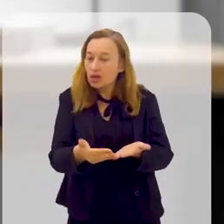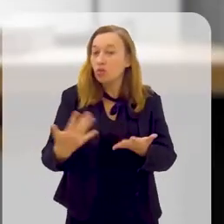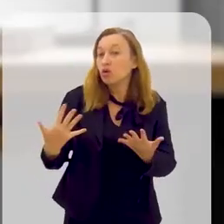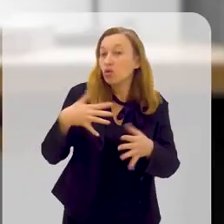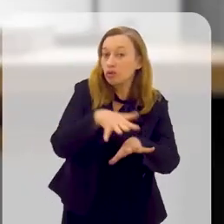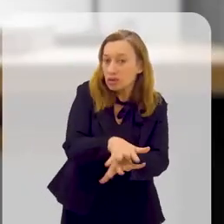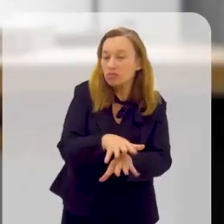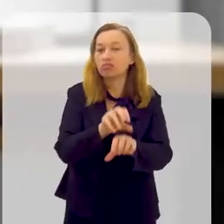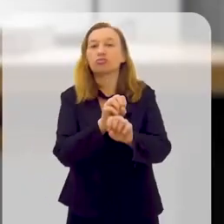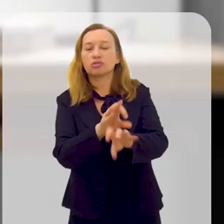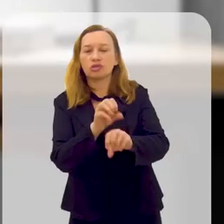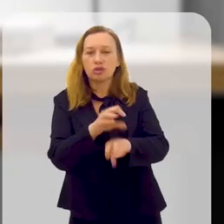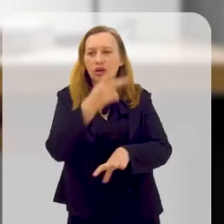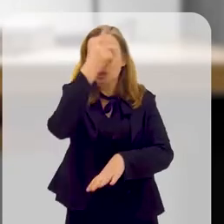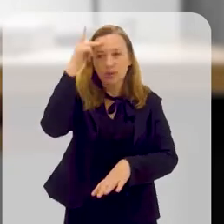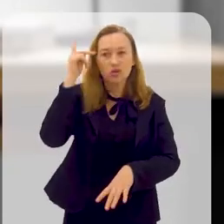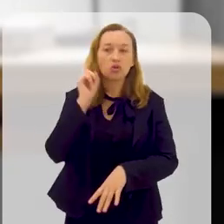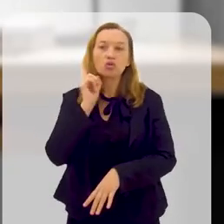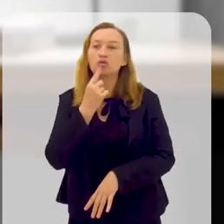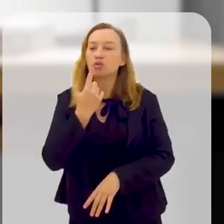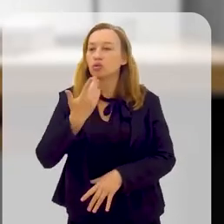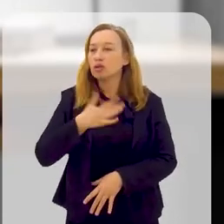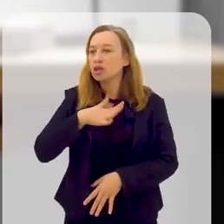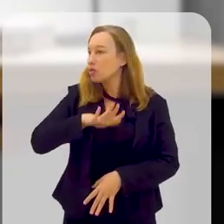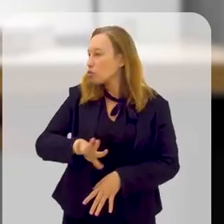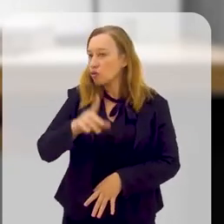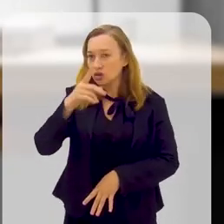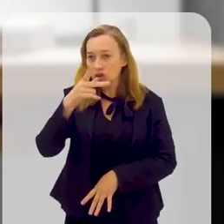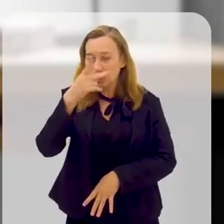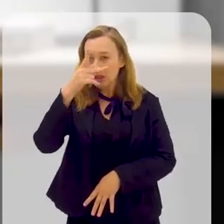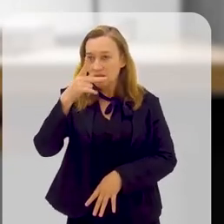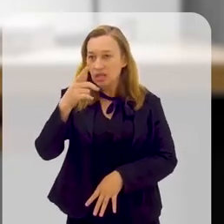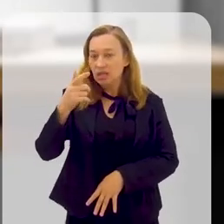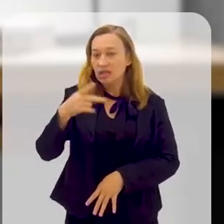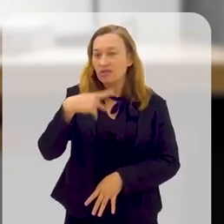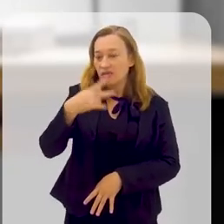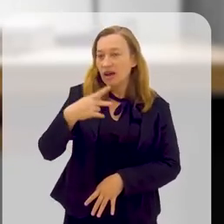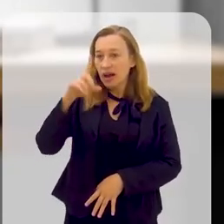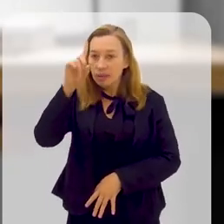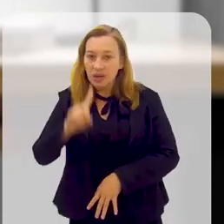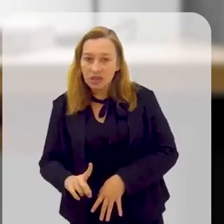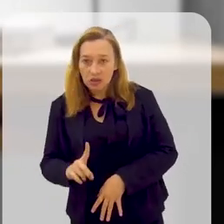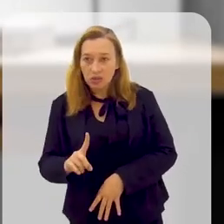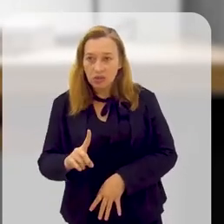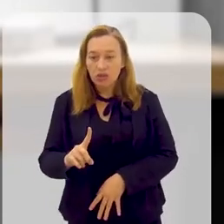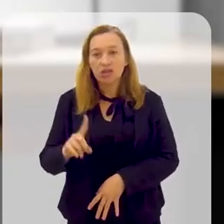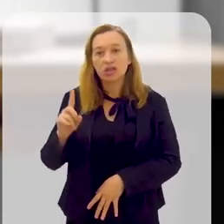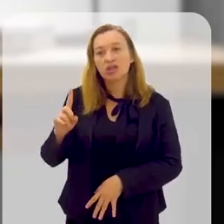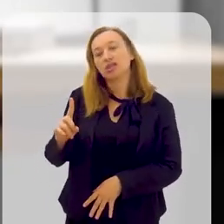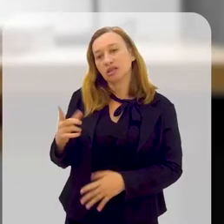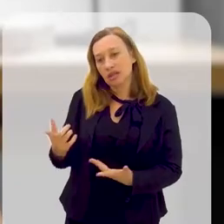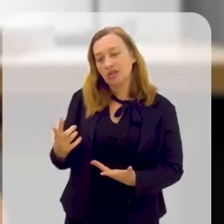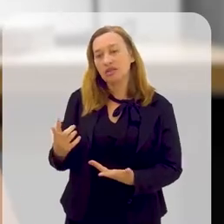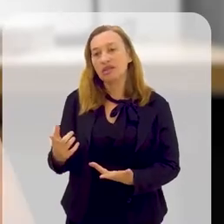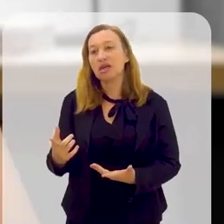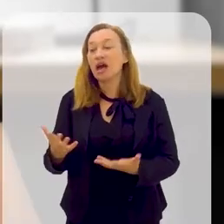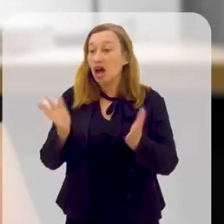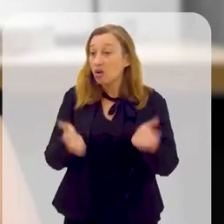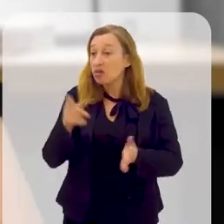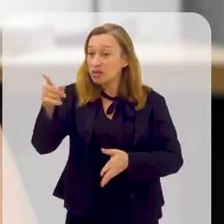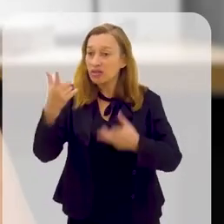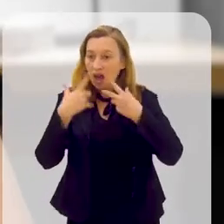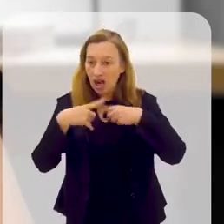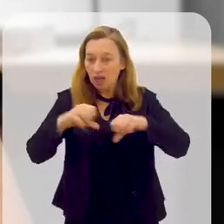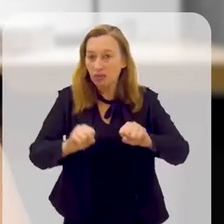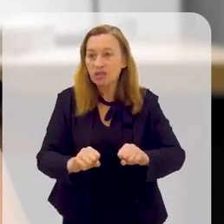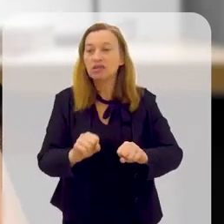inclusão em educação é que as pessoas surdas não se consideram deficientes e agora você falou em linguagem a sua explicação foi